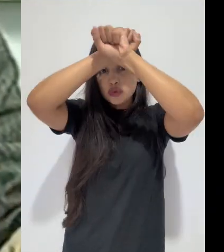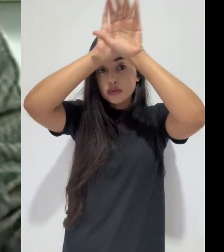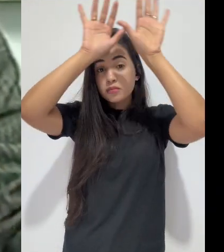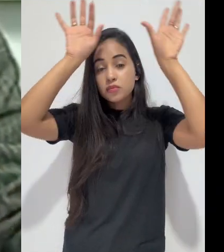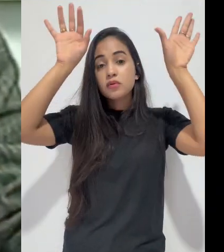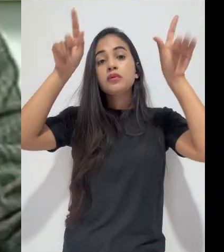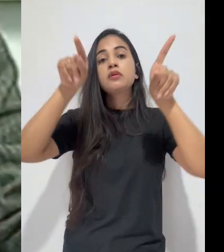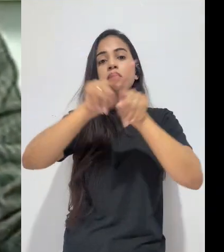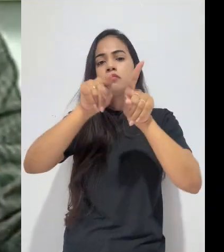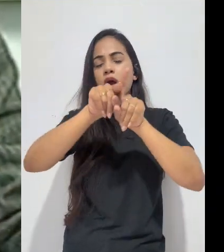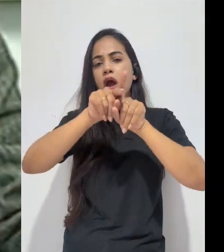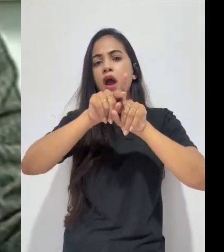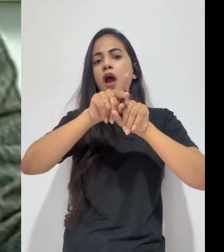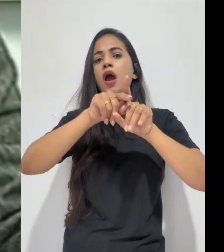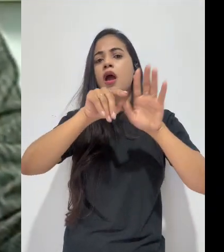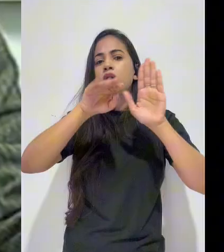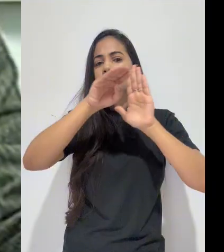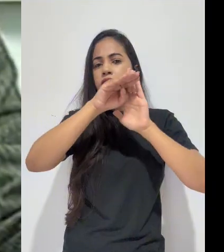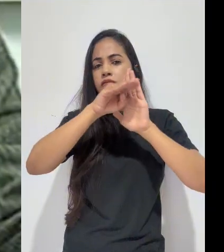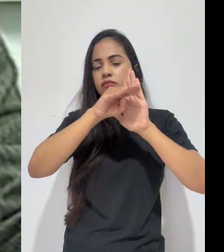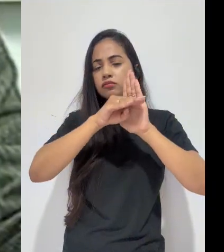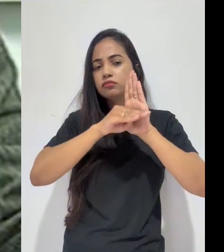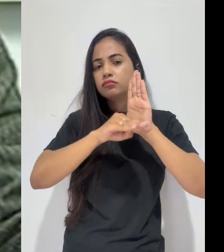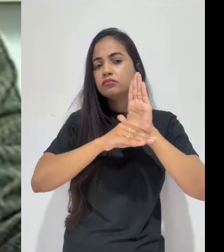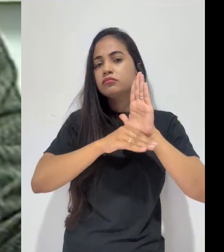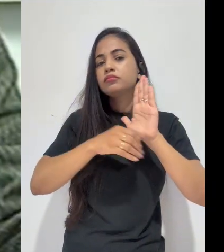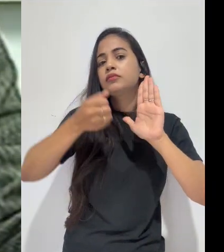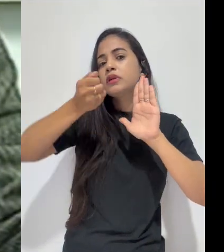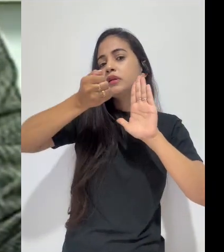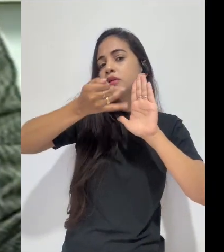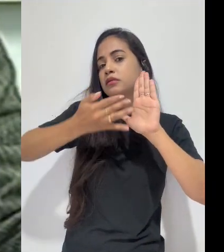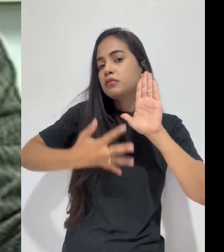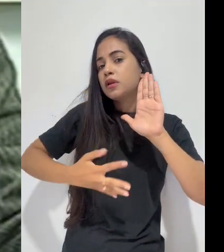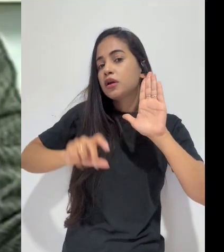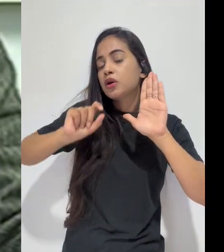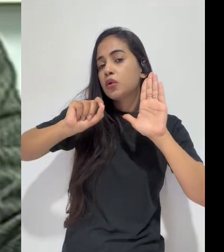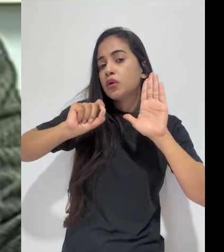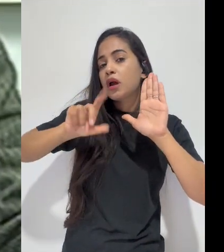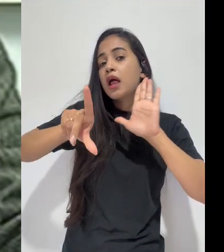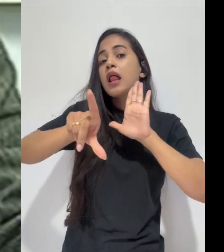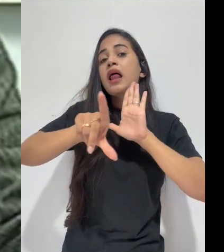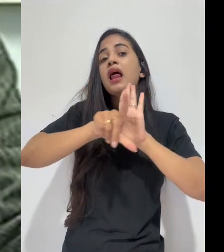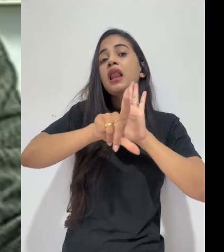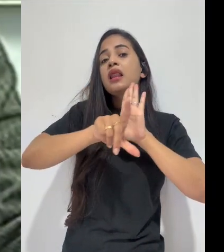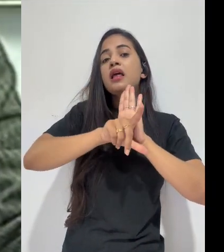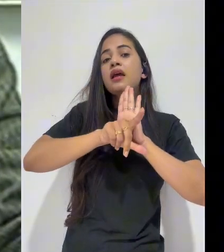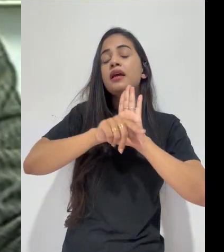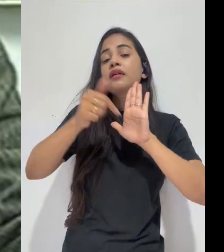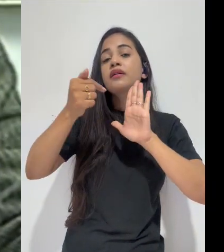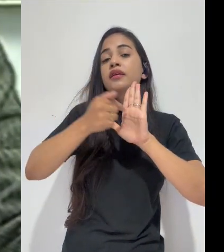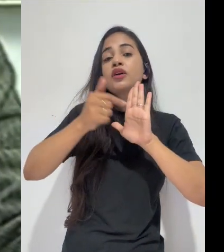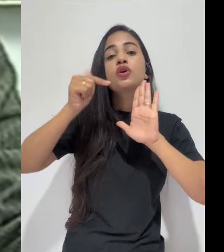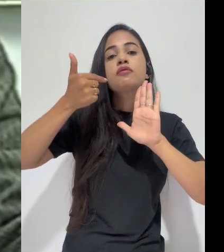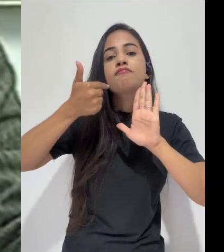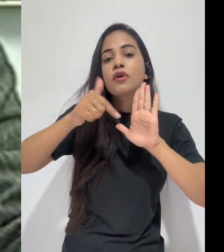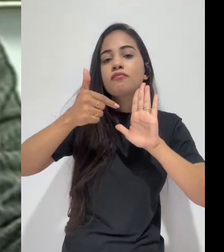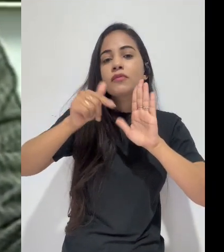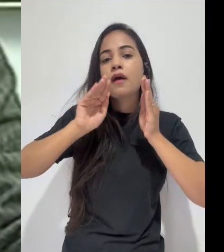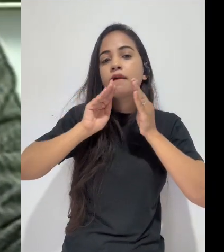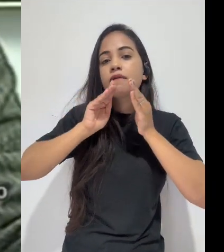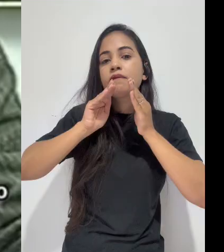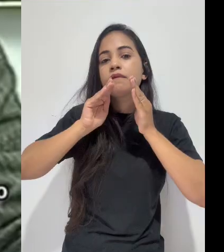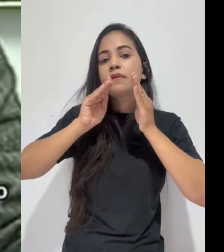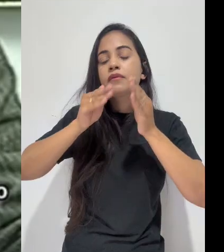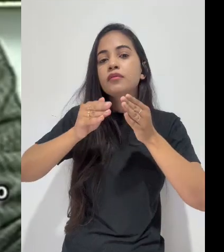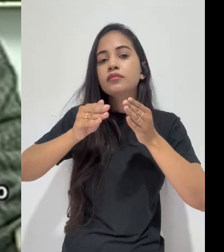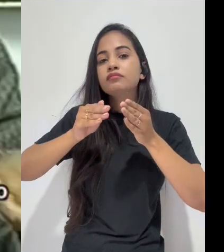o tribunal e o seu relator entendeu que a lei CAO não contemplava um caso